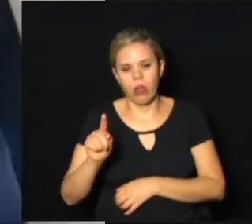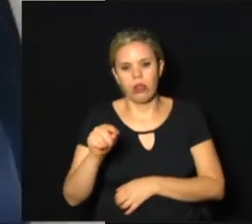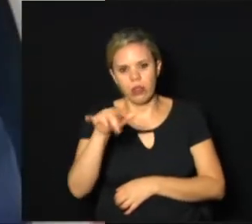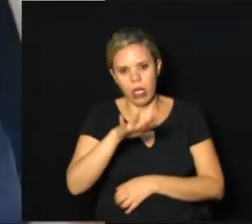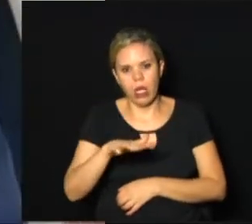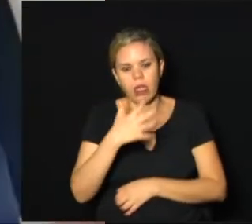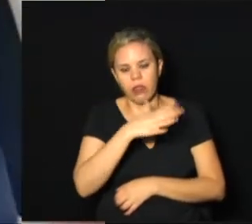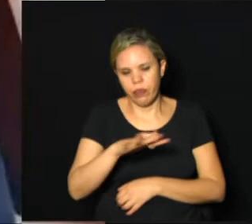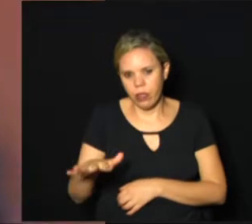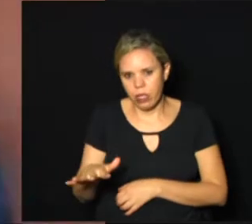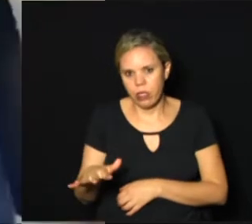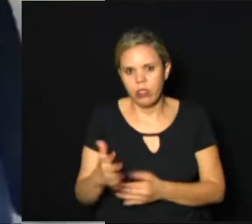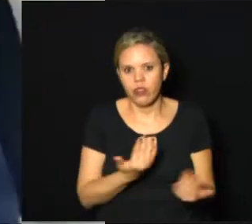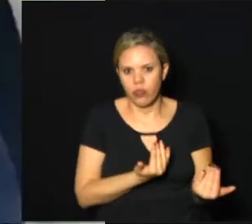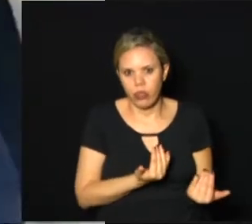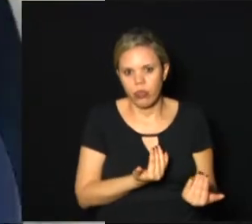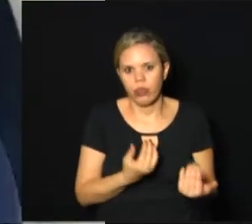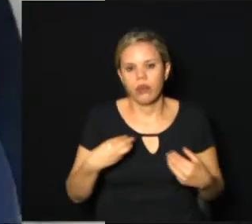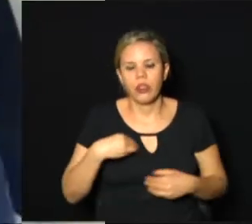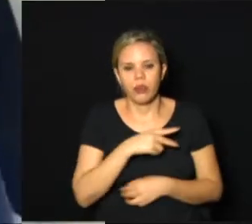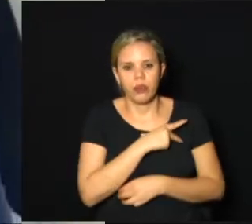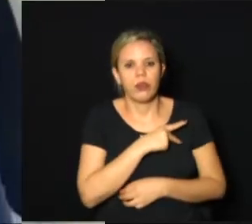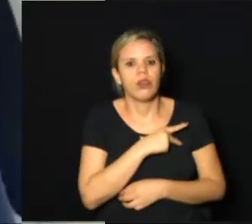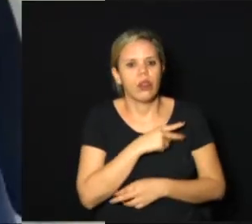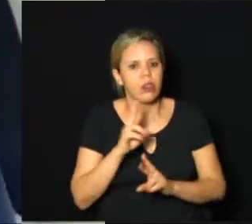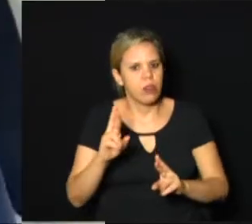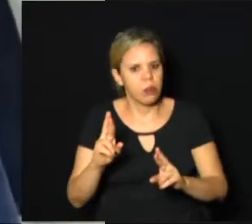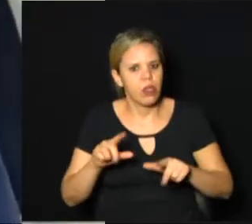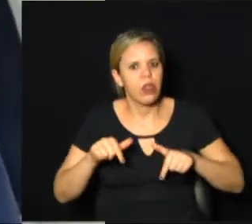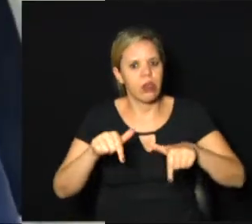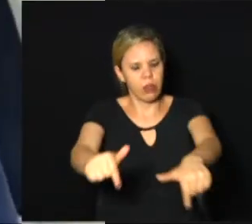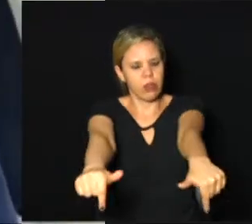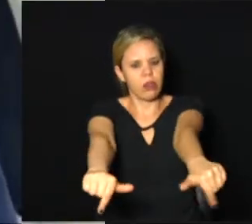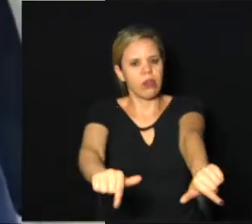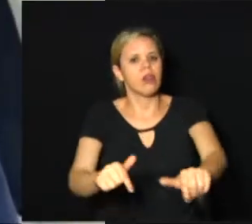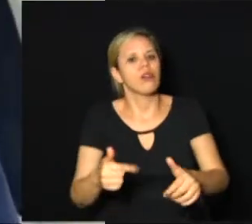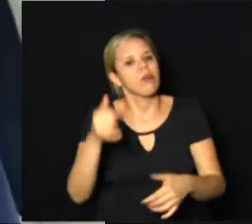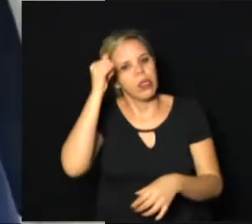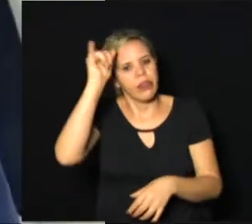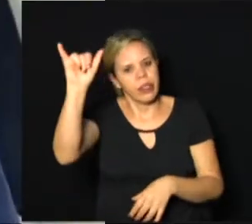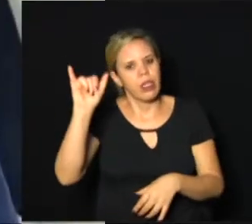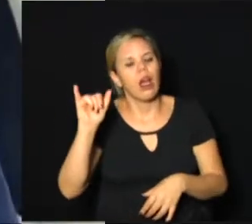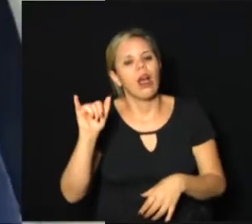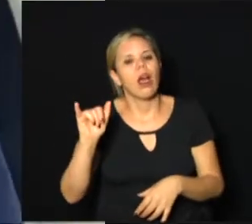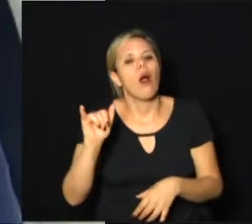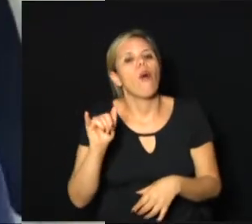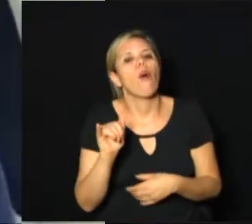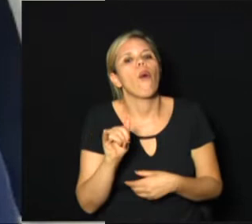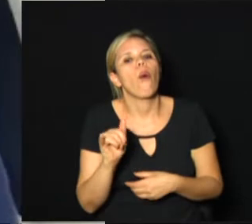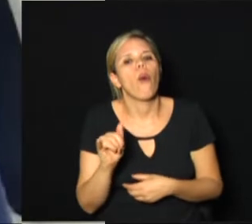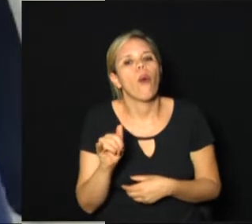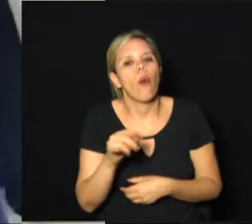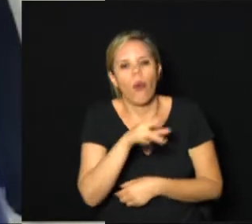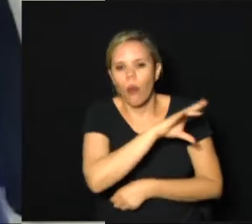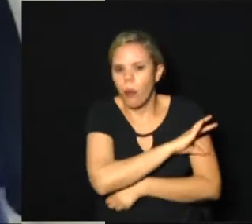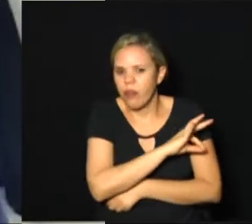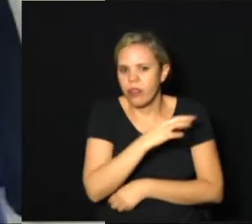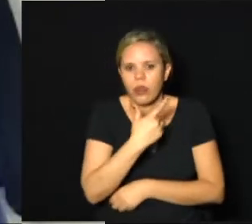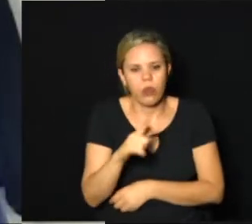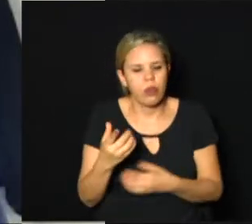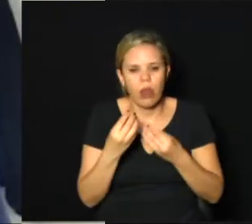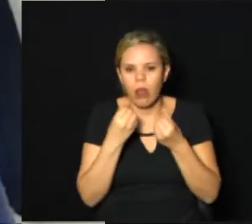infância e juventude do Ministério Público, que eu espero que o Ministério Público intervenha para evitar, já que a prefeitura não teve